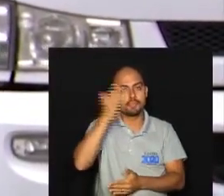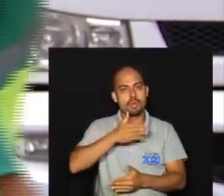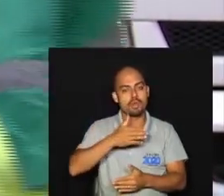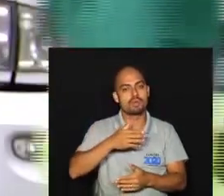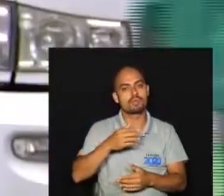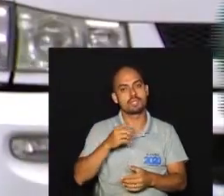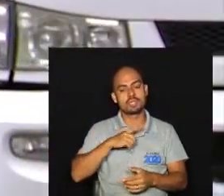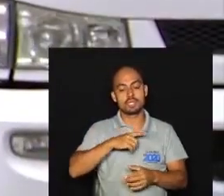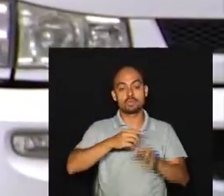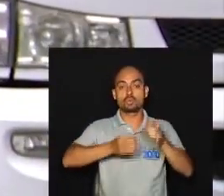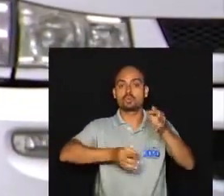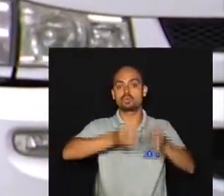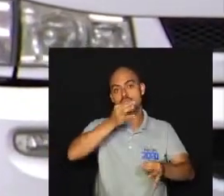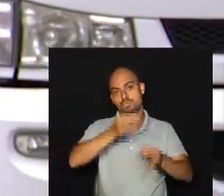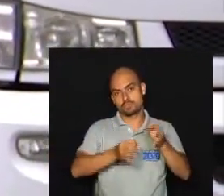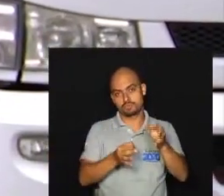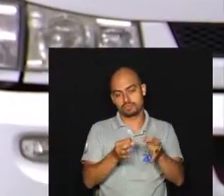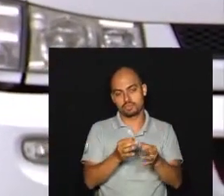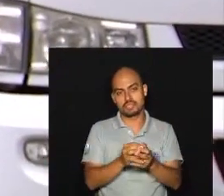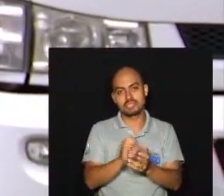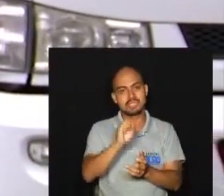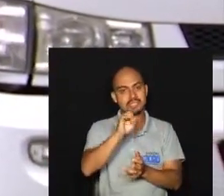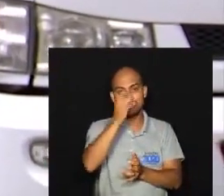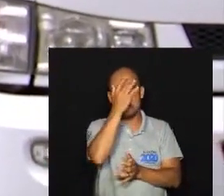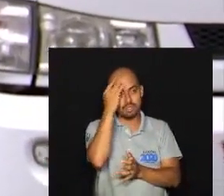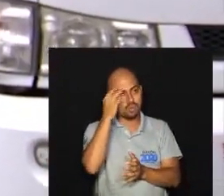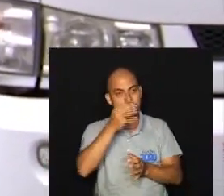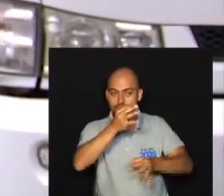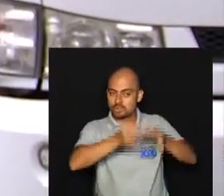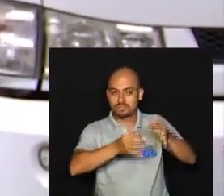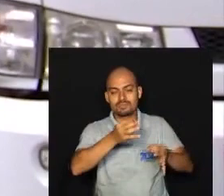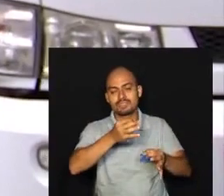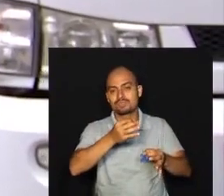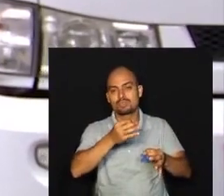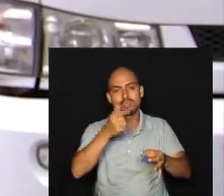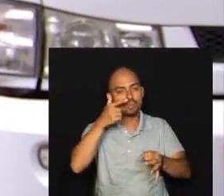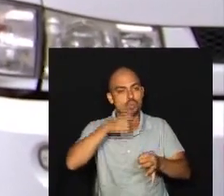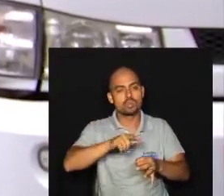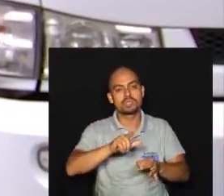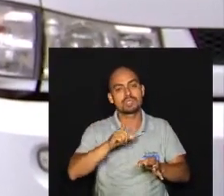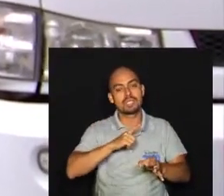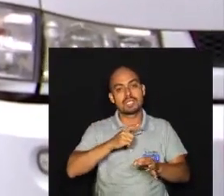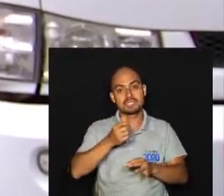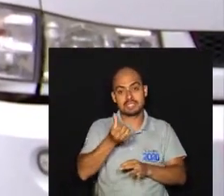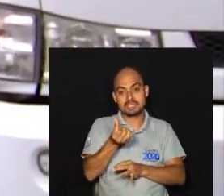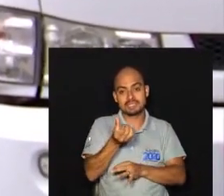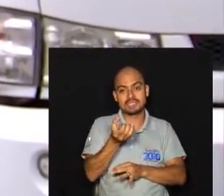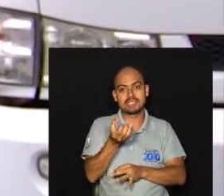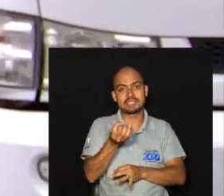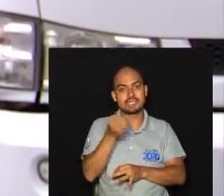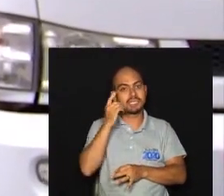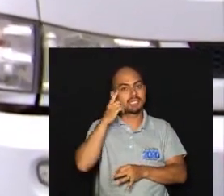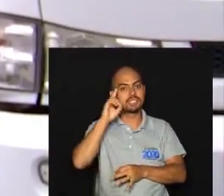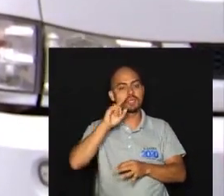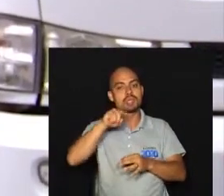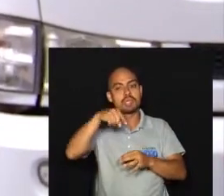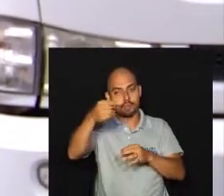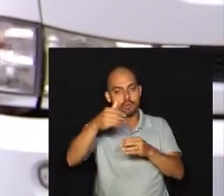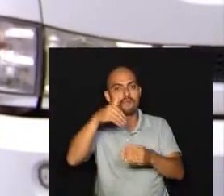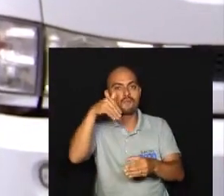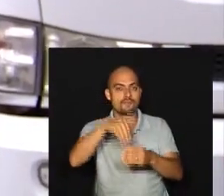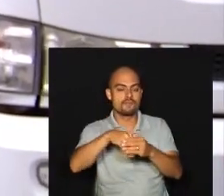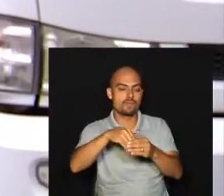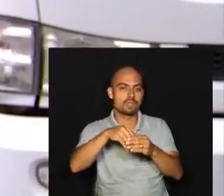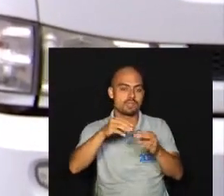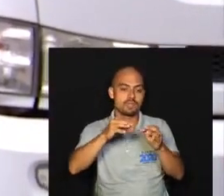habilitar a opção de justificar. Se o eleitor não conseguir ainda assim, ele ainda tem 60 dias após a data da votação para justificar, ou